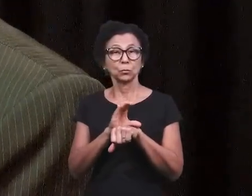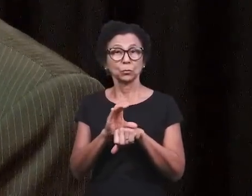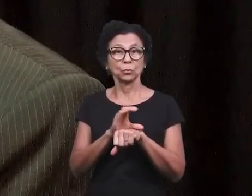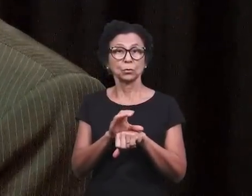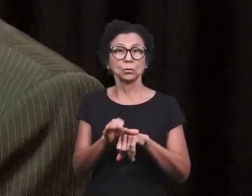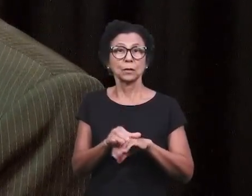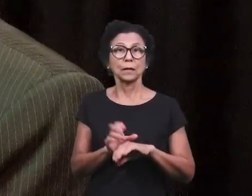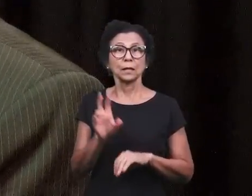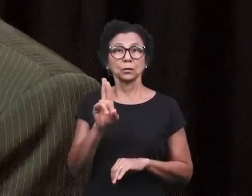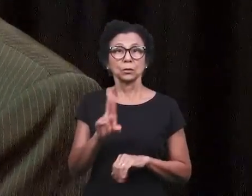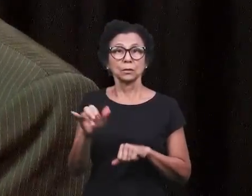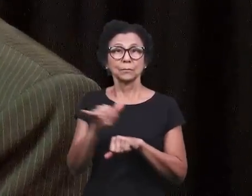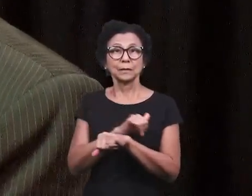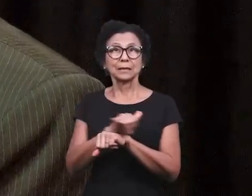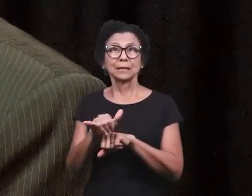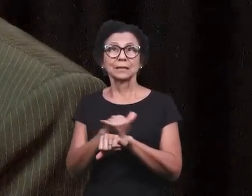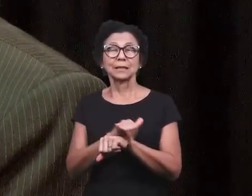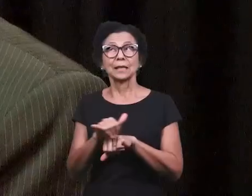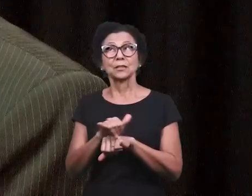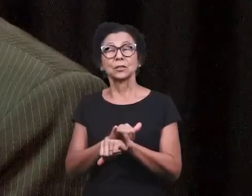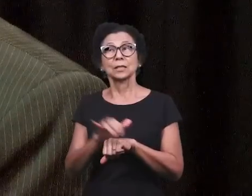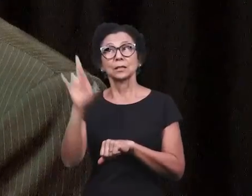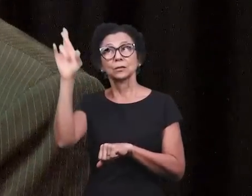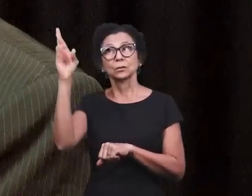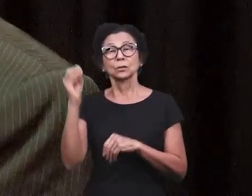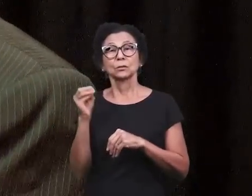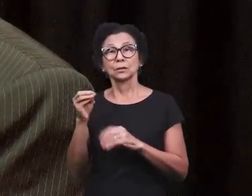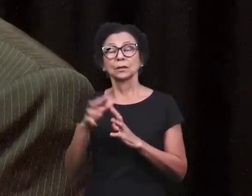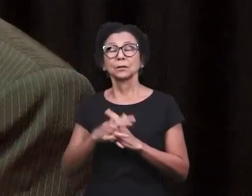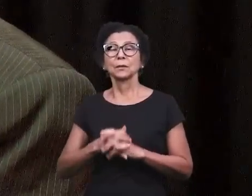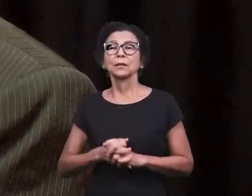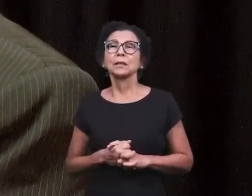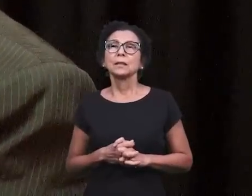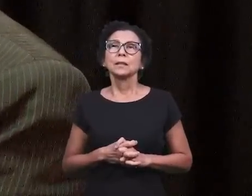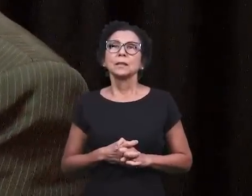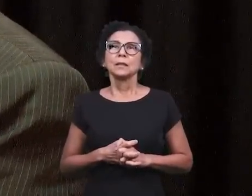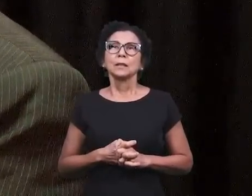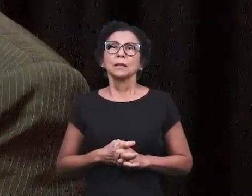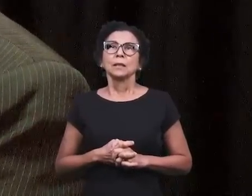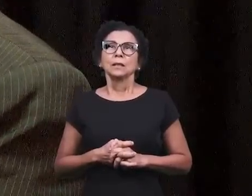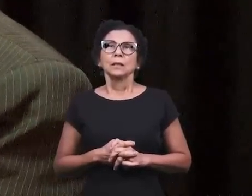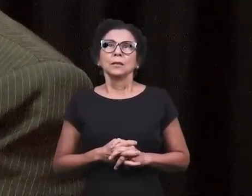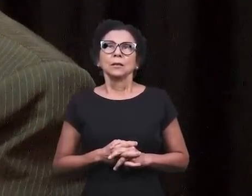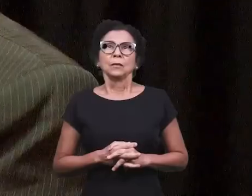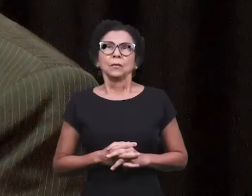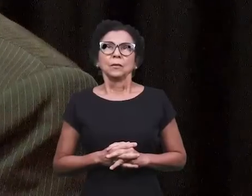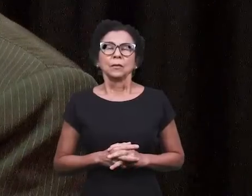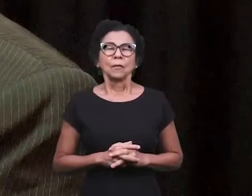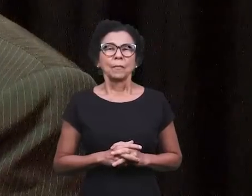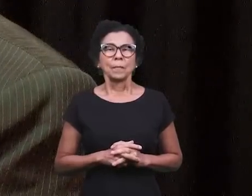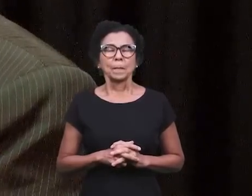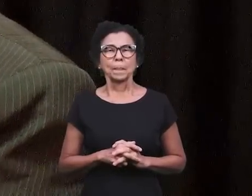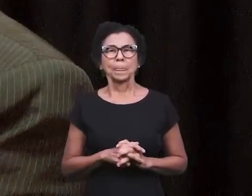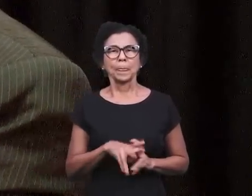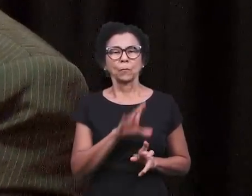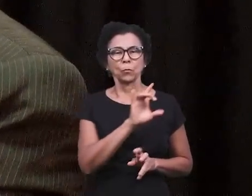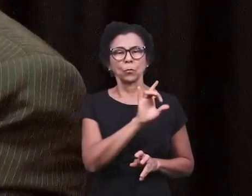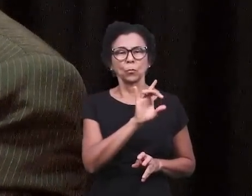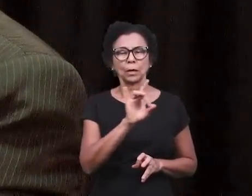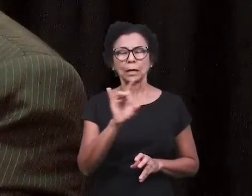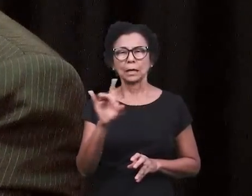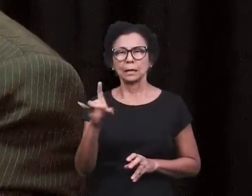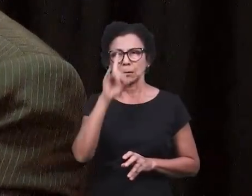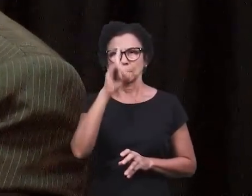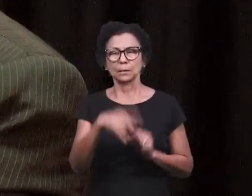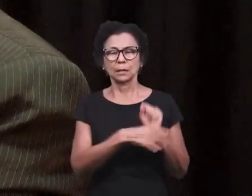uma estratégia que o Senhor nos deu, né? Que foi o seguinte, nós não entramos juntos, né? Nós entramos em separado. Uhum. Então, alguns